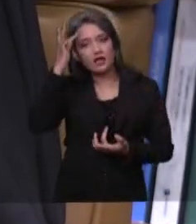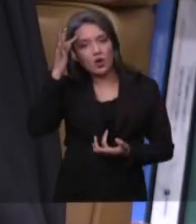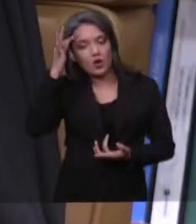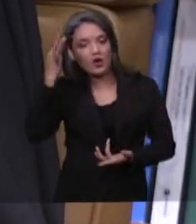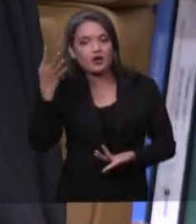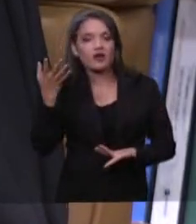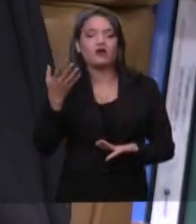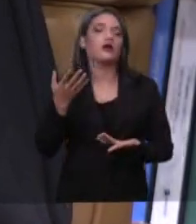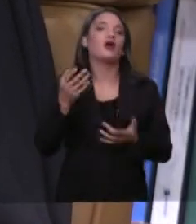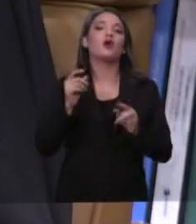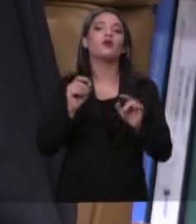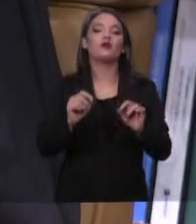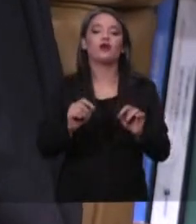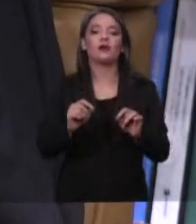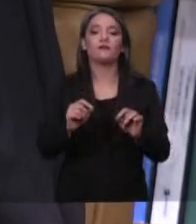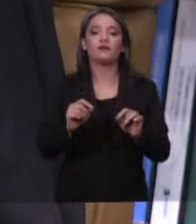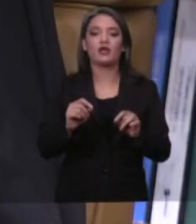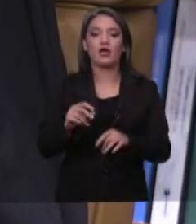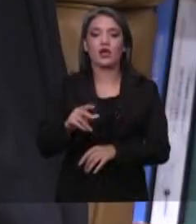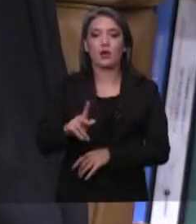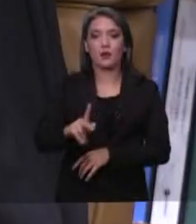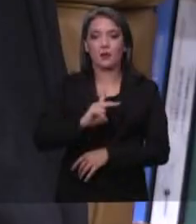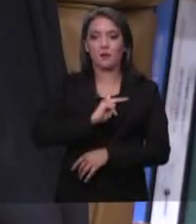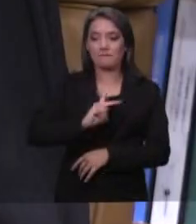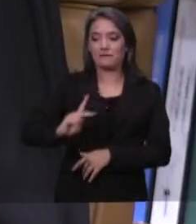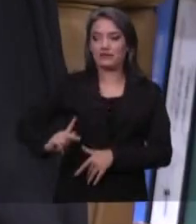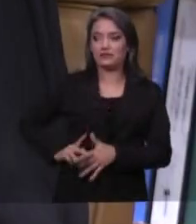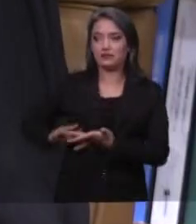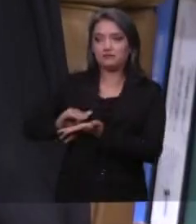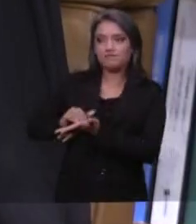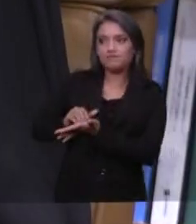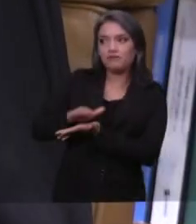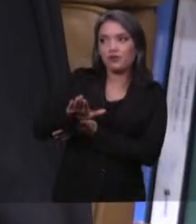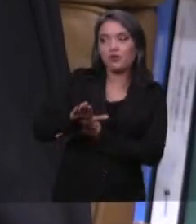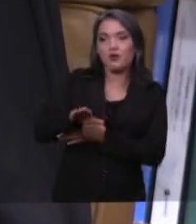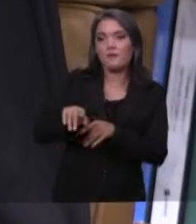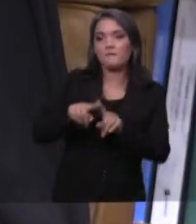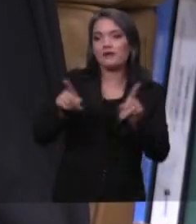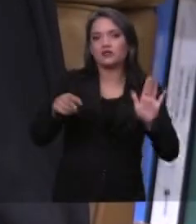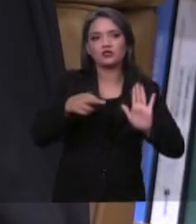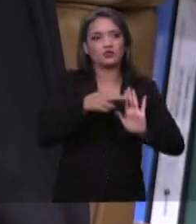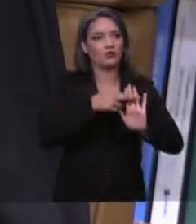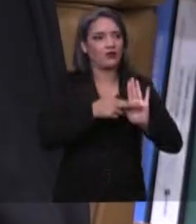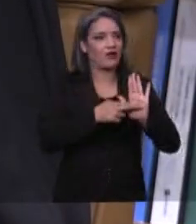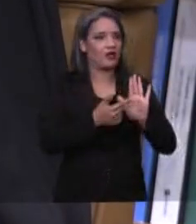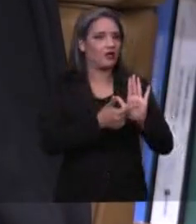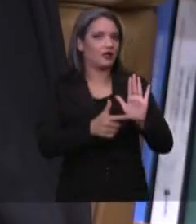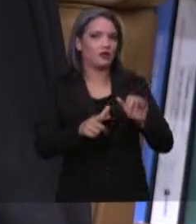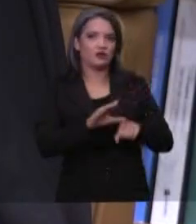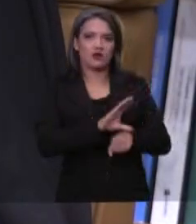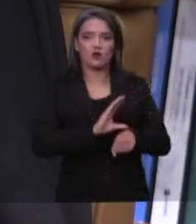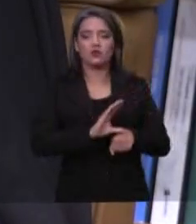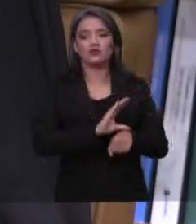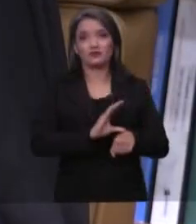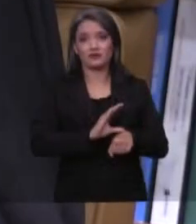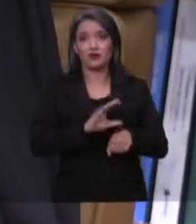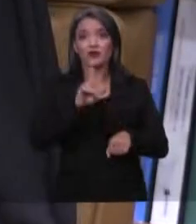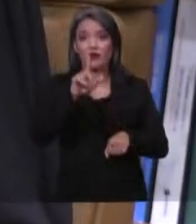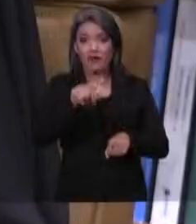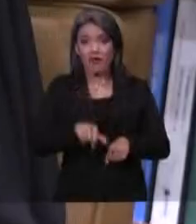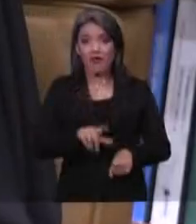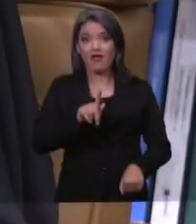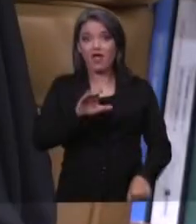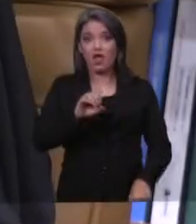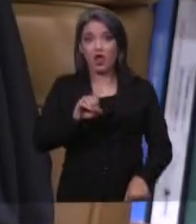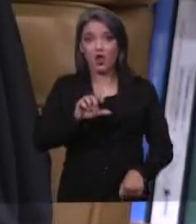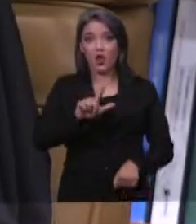um presidente por um mecanismo que não estava previsto na Constituição. E, portanto, isso, evidentemente, se chama golpe. E